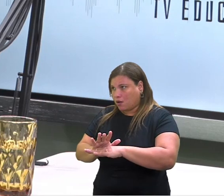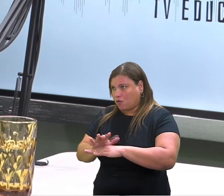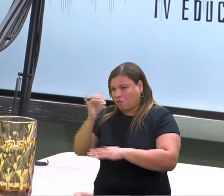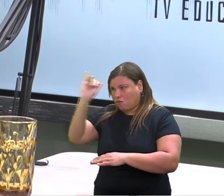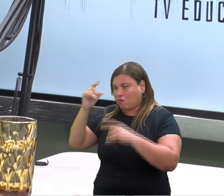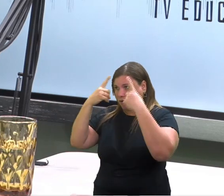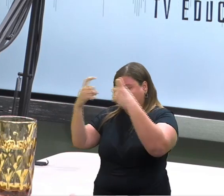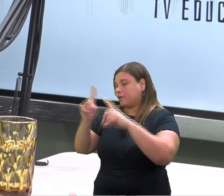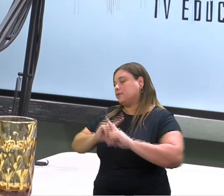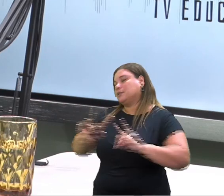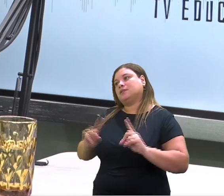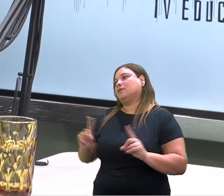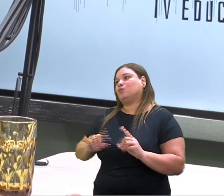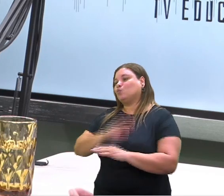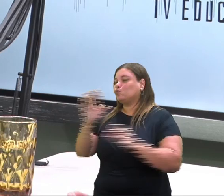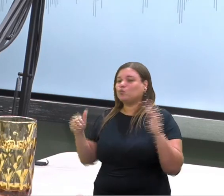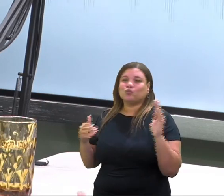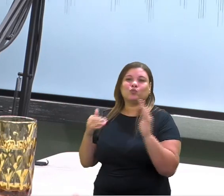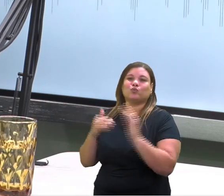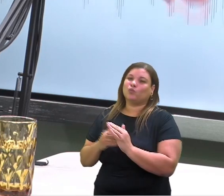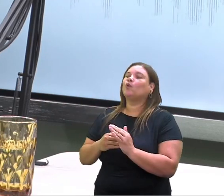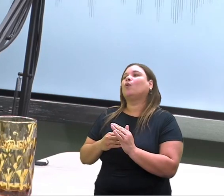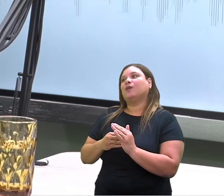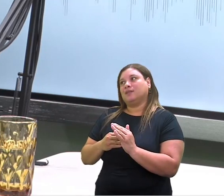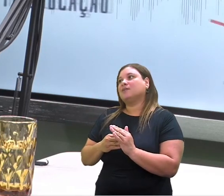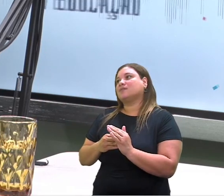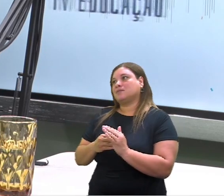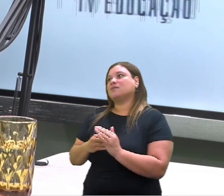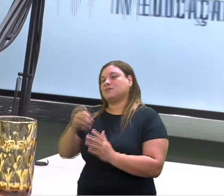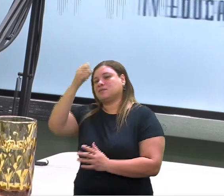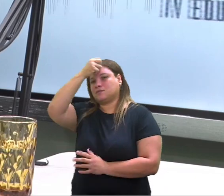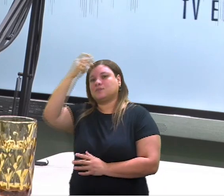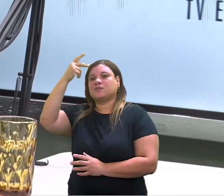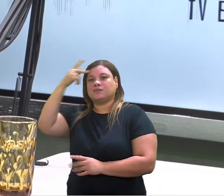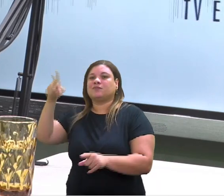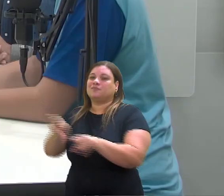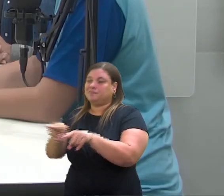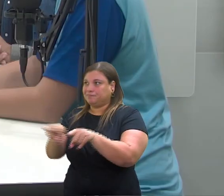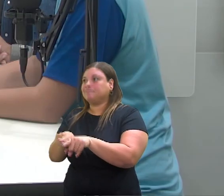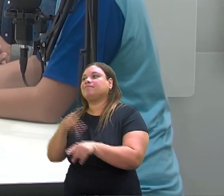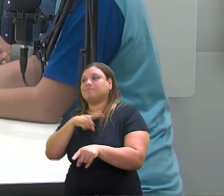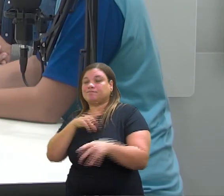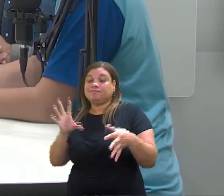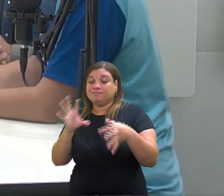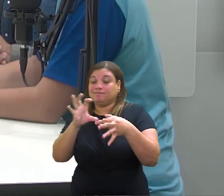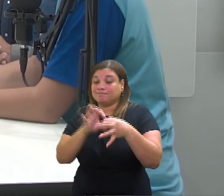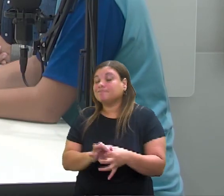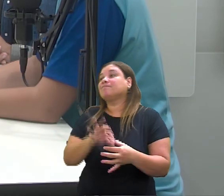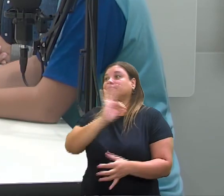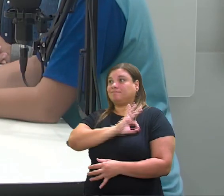combate, sim, diretamente com as escolas mais conceituadas de Valadares, em nota e aprovação. Um exemplo de que